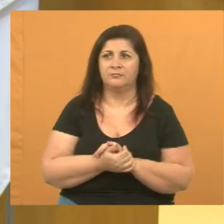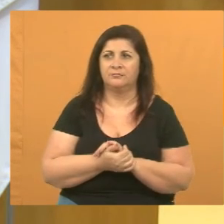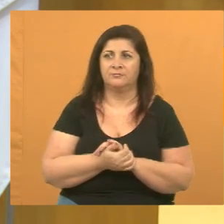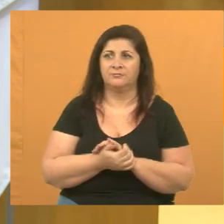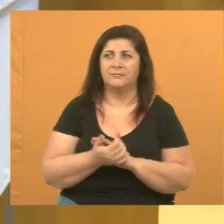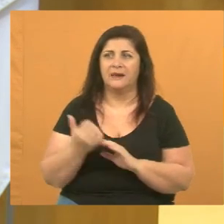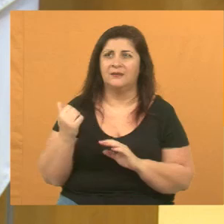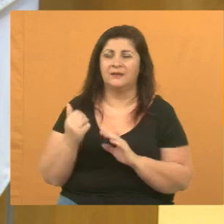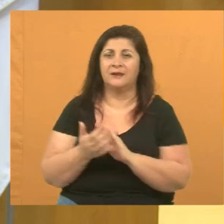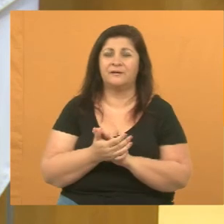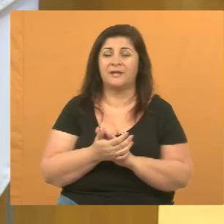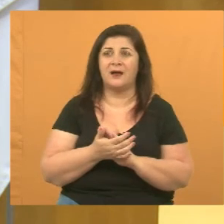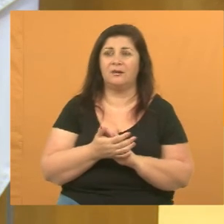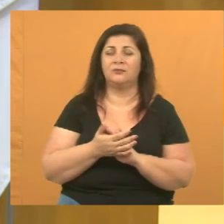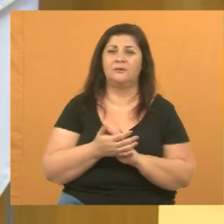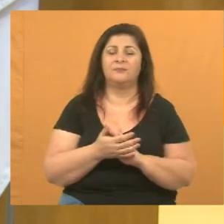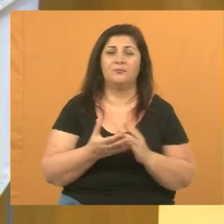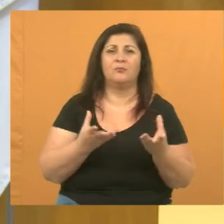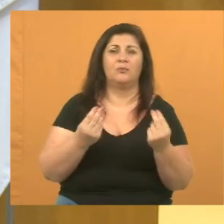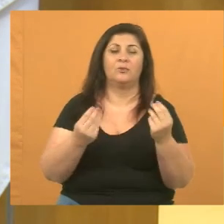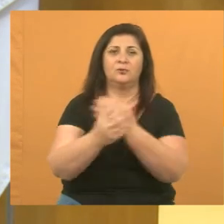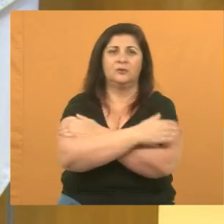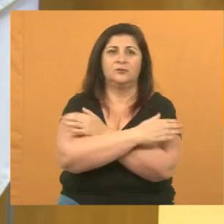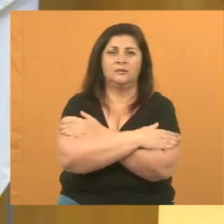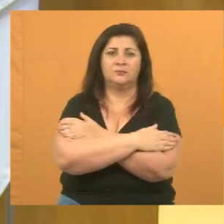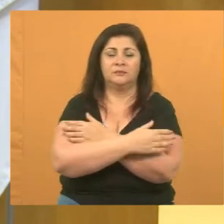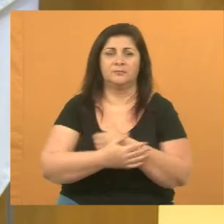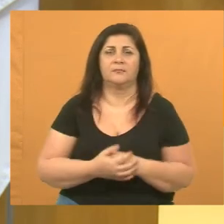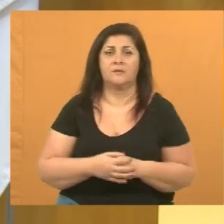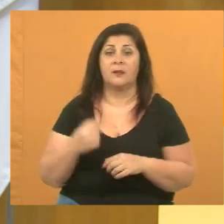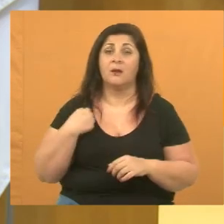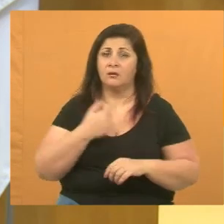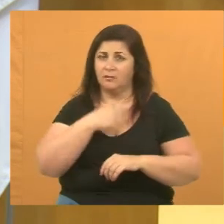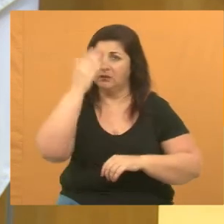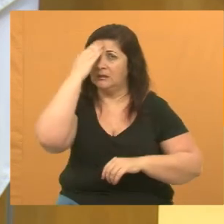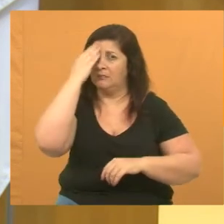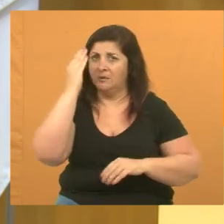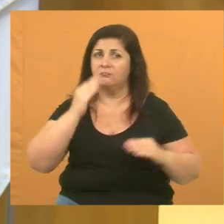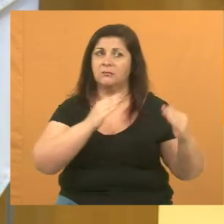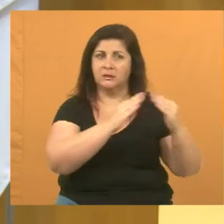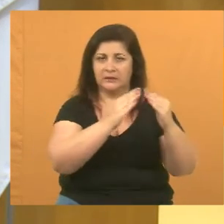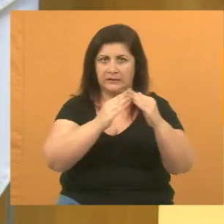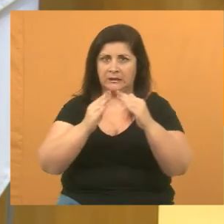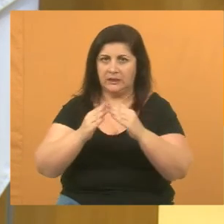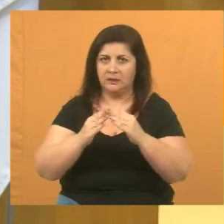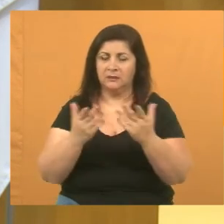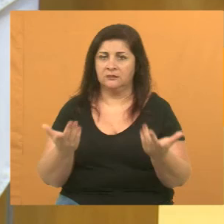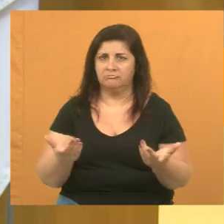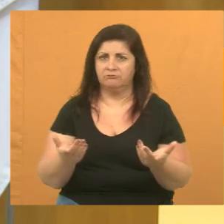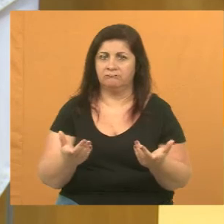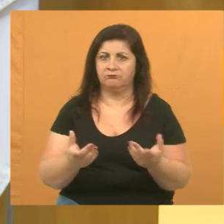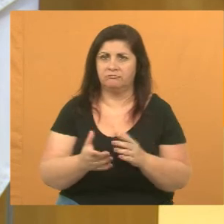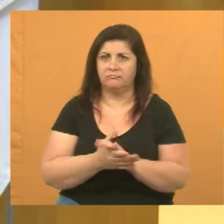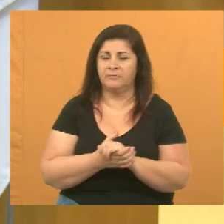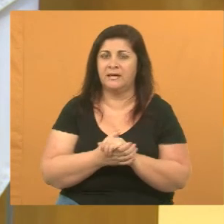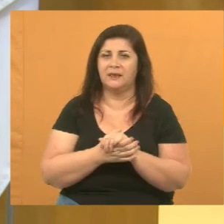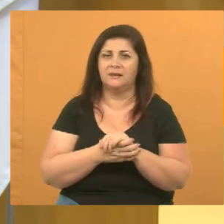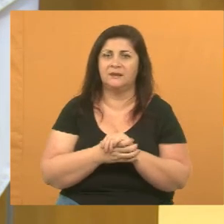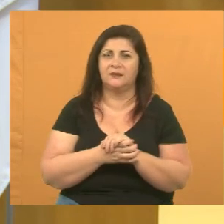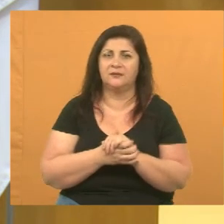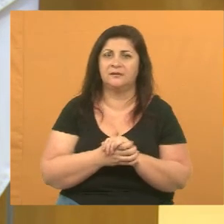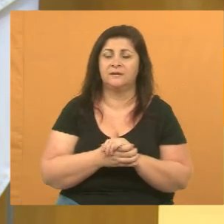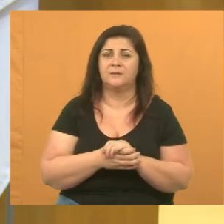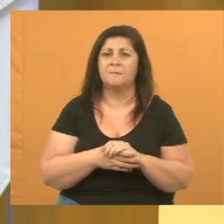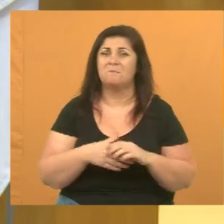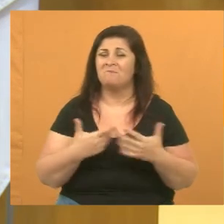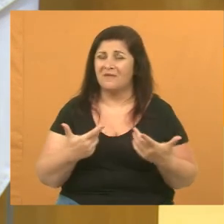mais de 13 milhões de desempregados. E a gente sabe que o ramo imobiliário hoje tomou conta do nosso país e a